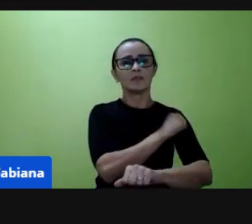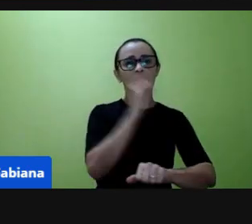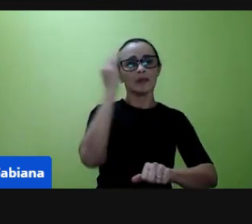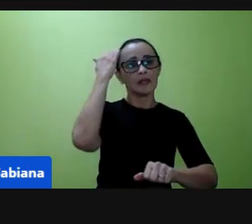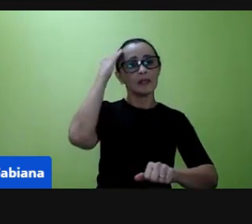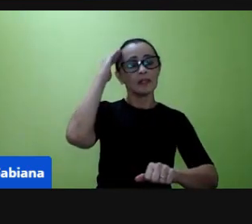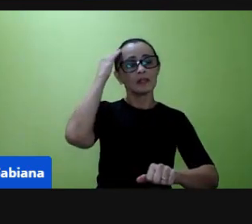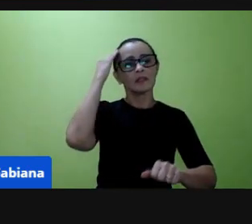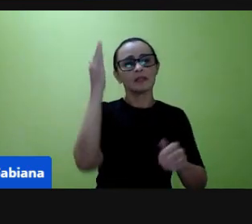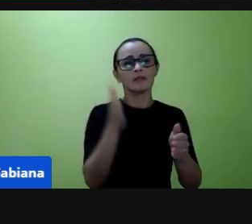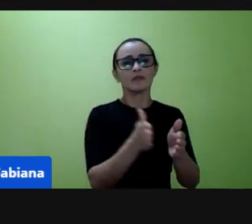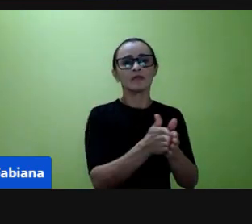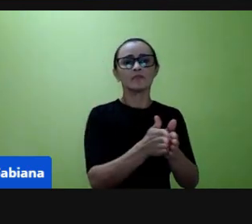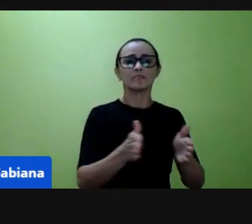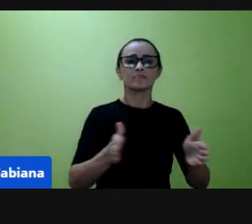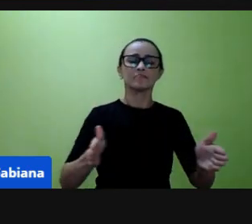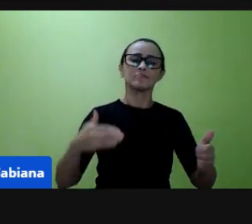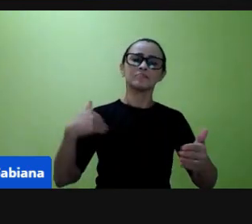está pensando numa